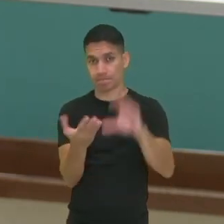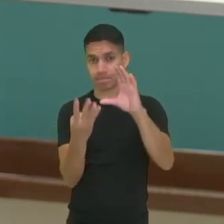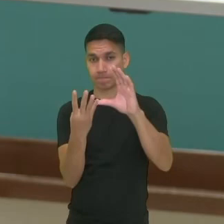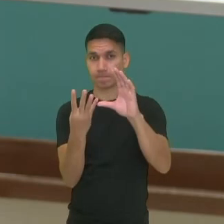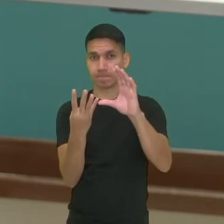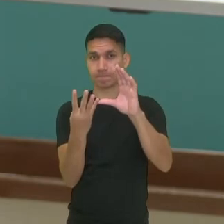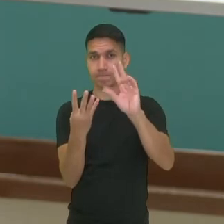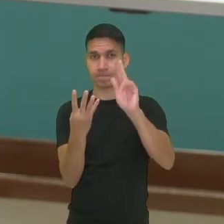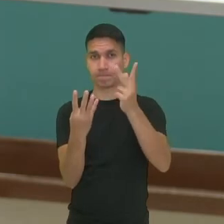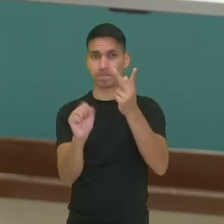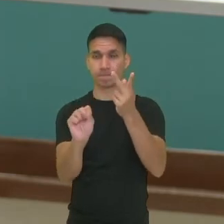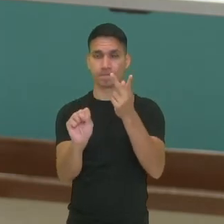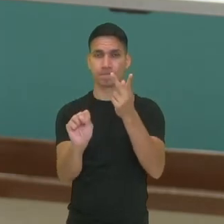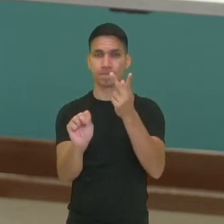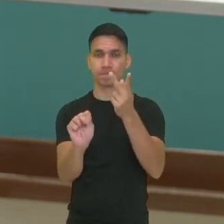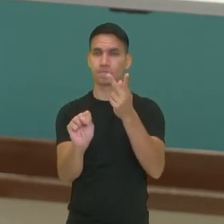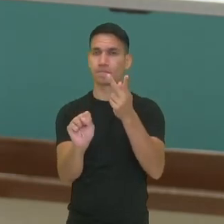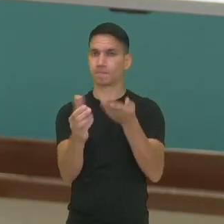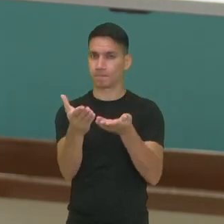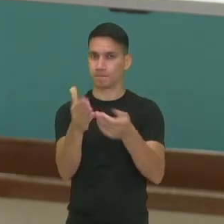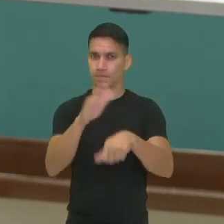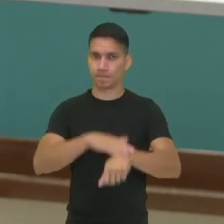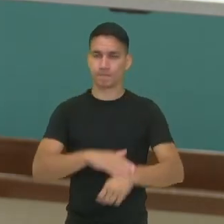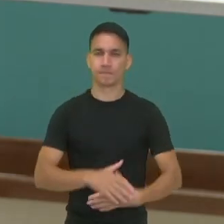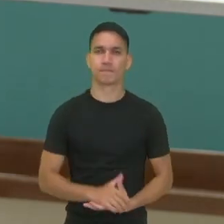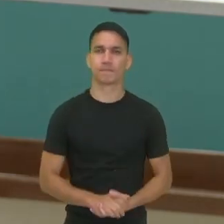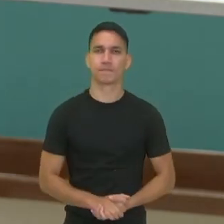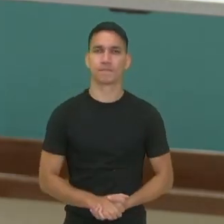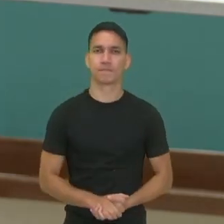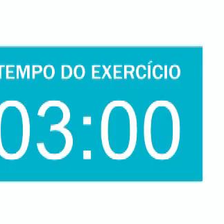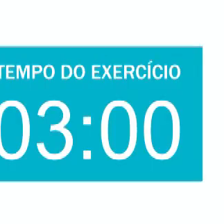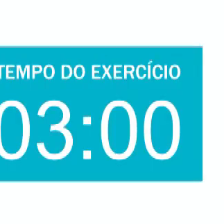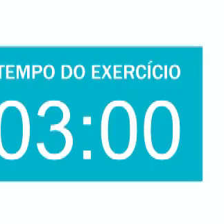carbonos, 8 hidrogênios. Tempo.